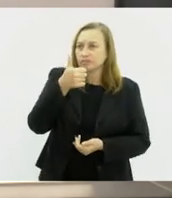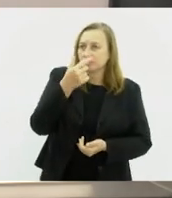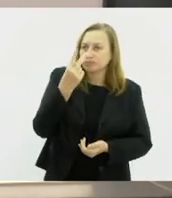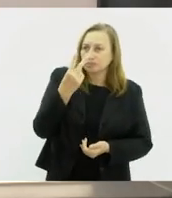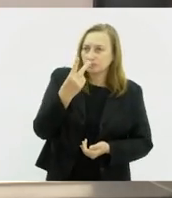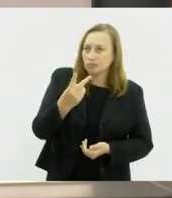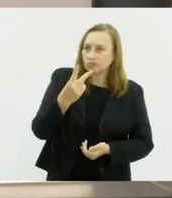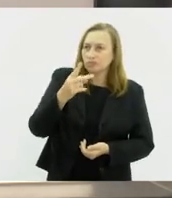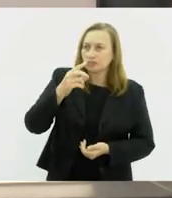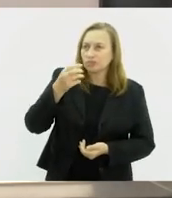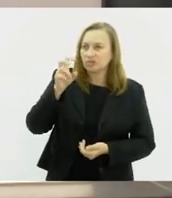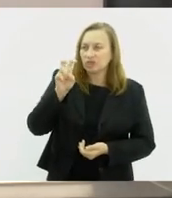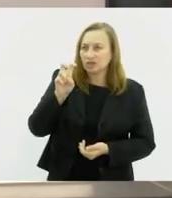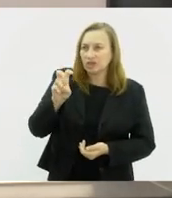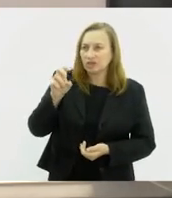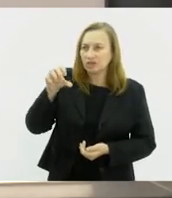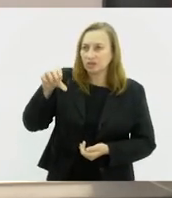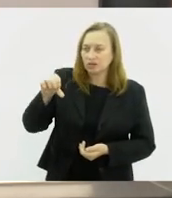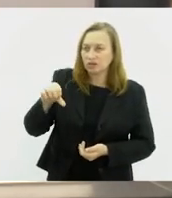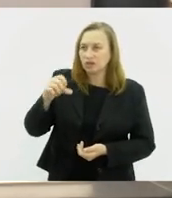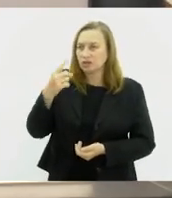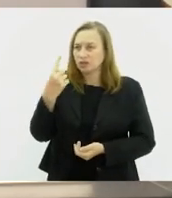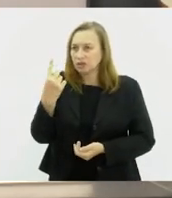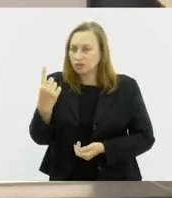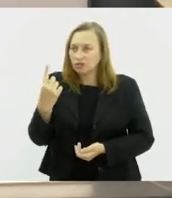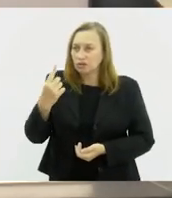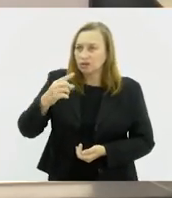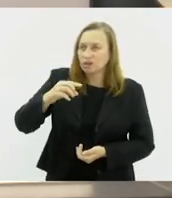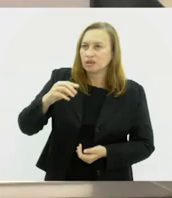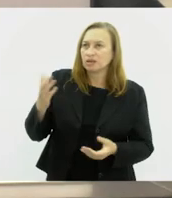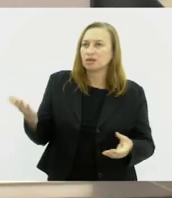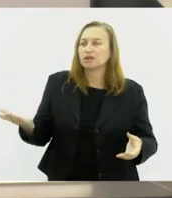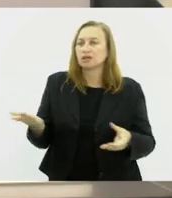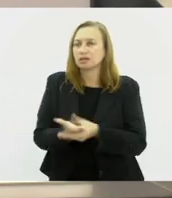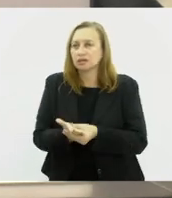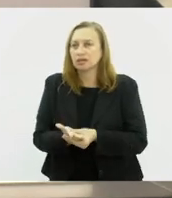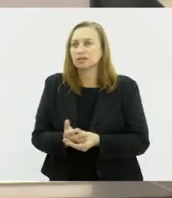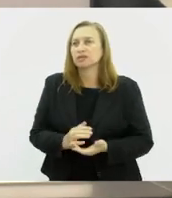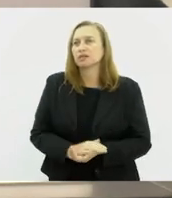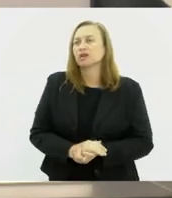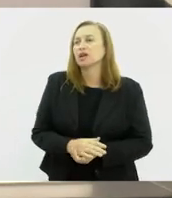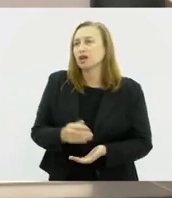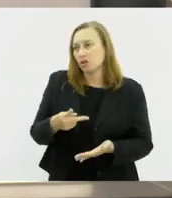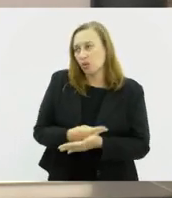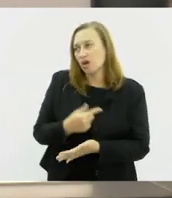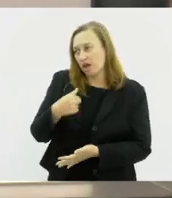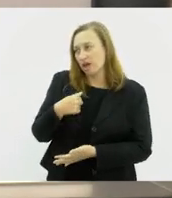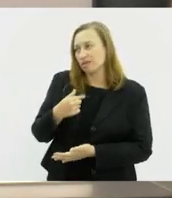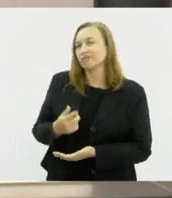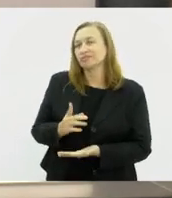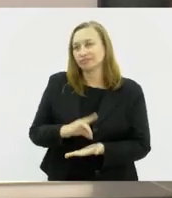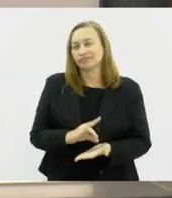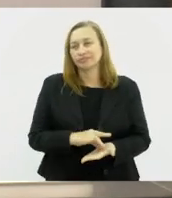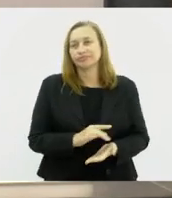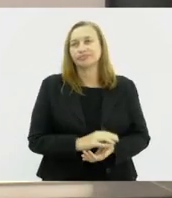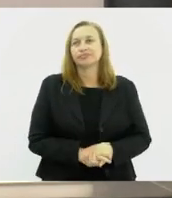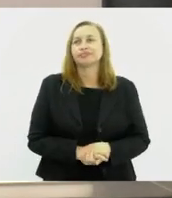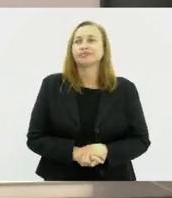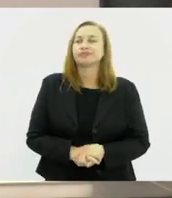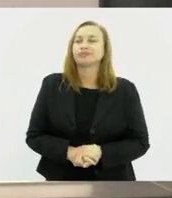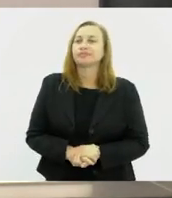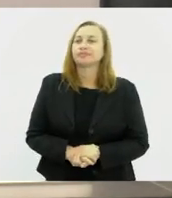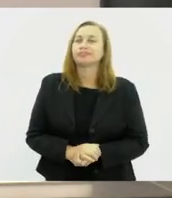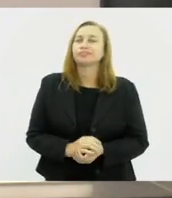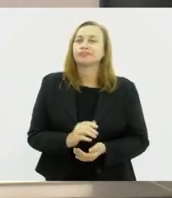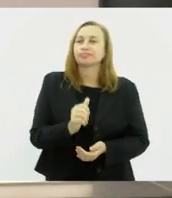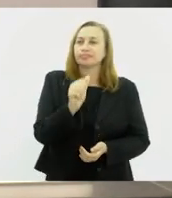intensas errei por 1000 botei 1000 isso data mim que foi impreciso proferidas entre